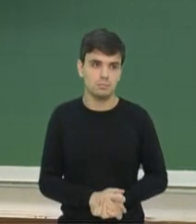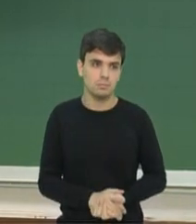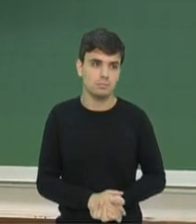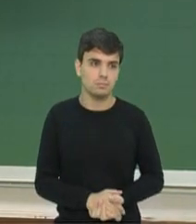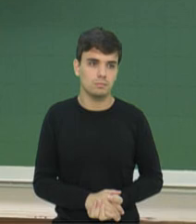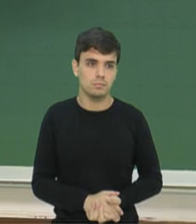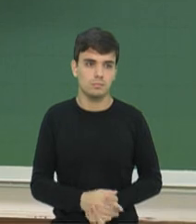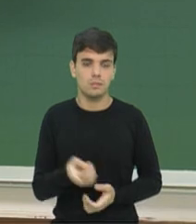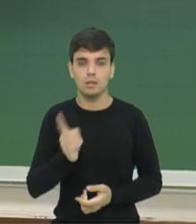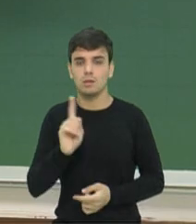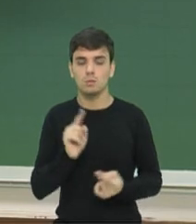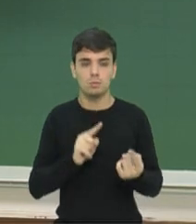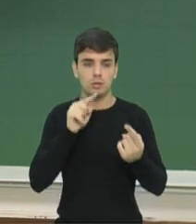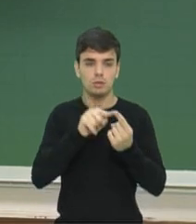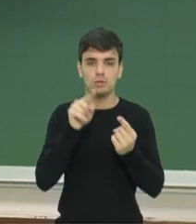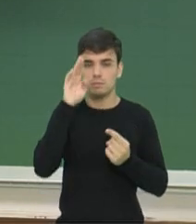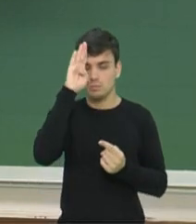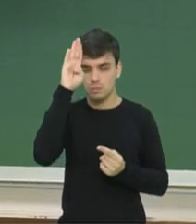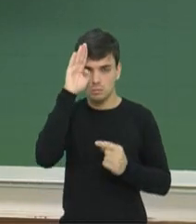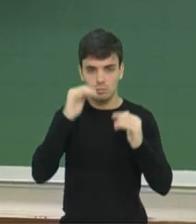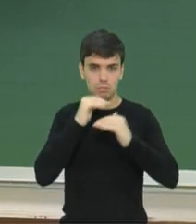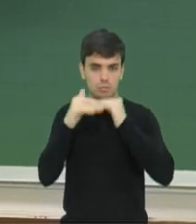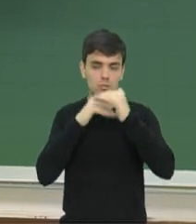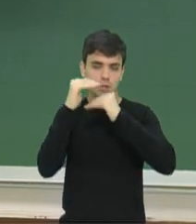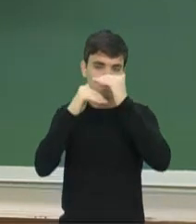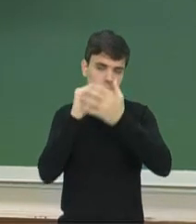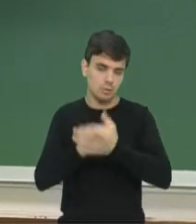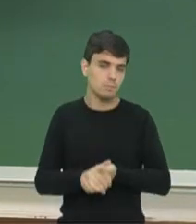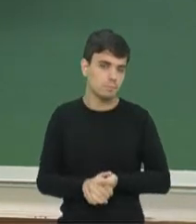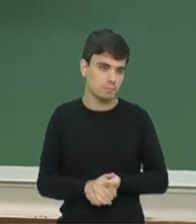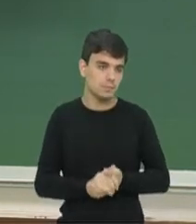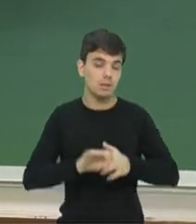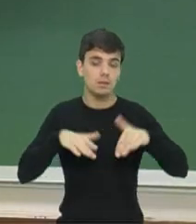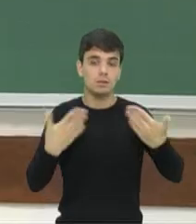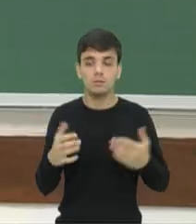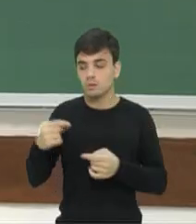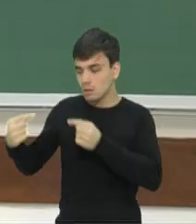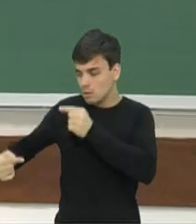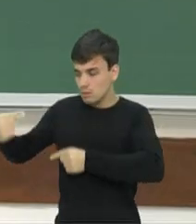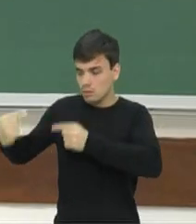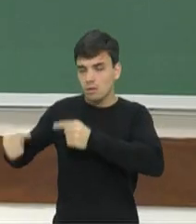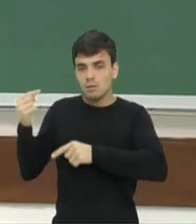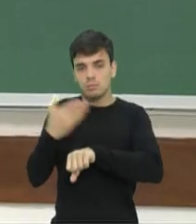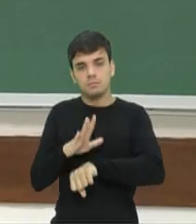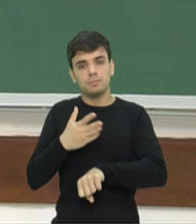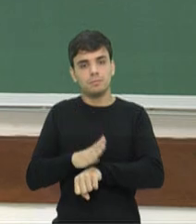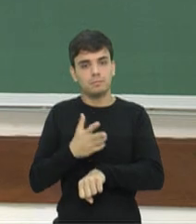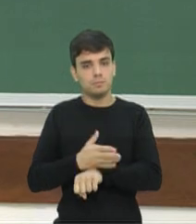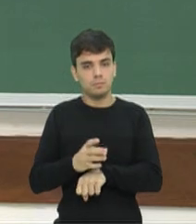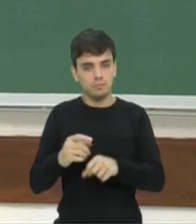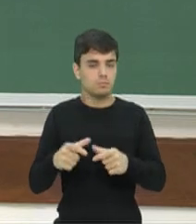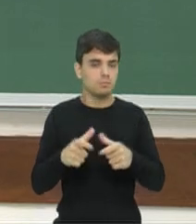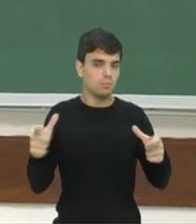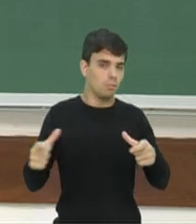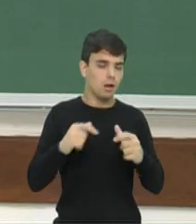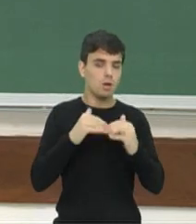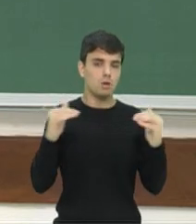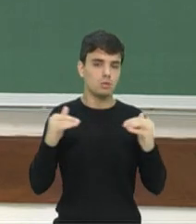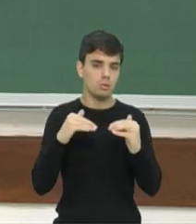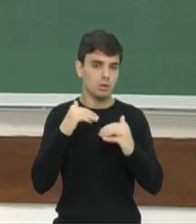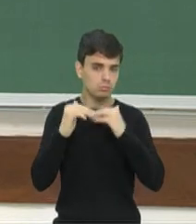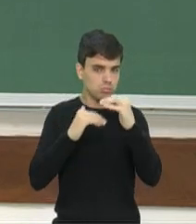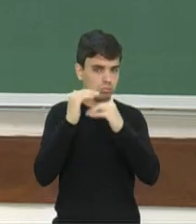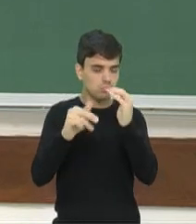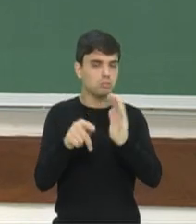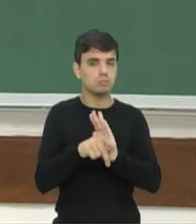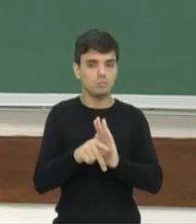degrau e não o objetivo principal no desenvolvimento, né? Então, quanto mais competições o atleta praticar, melhor vai ser a sua evolução,